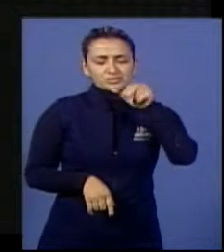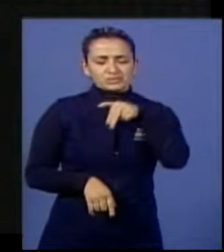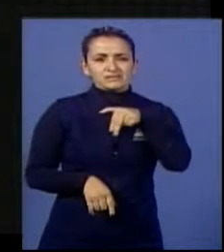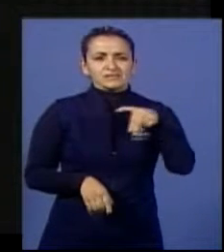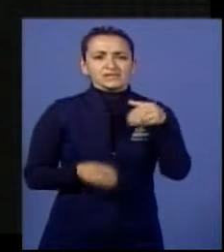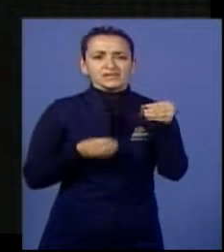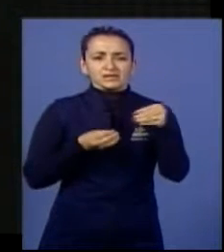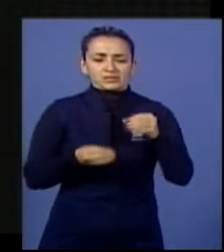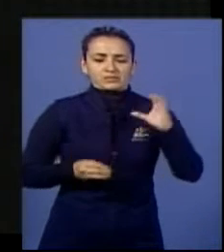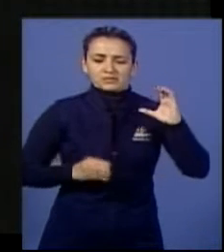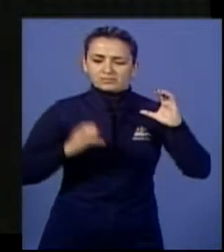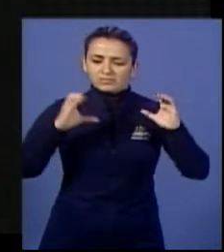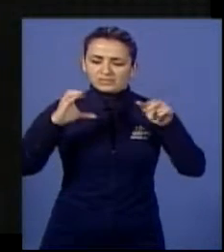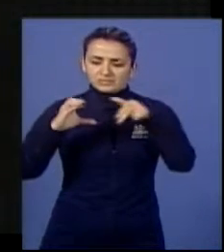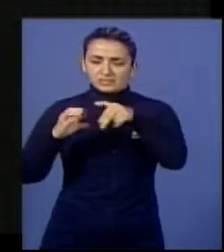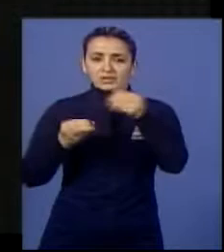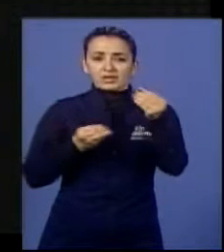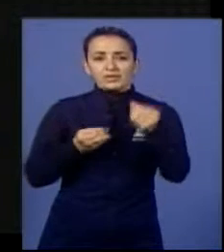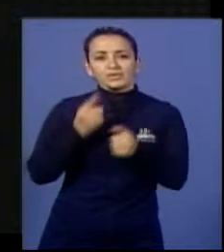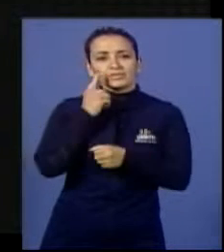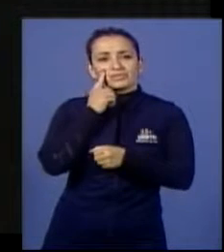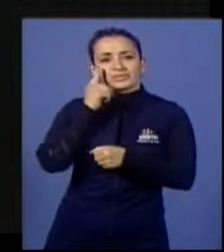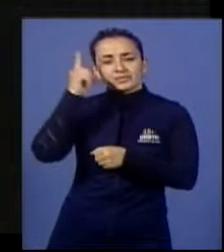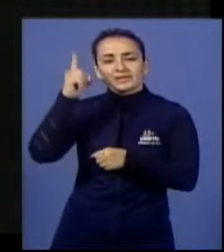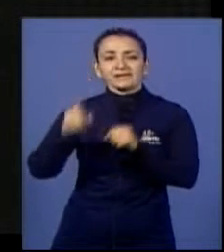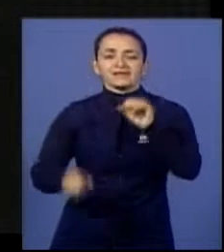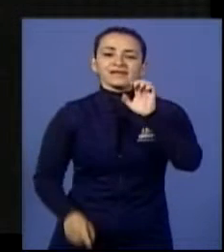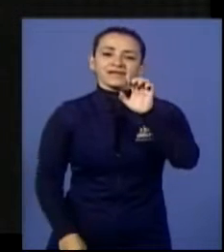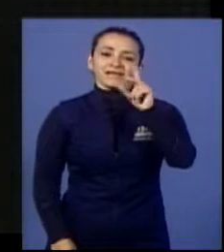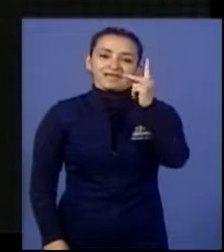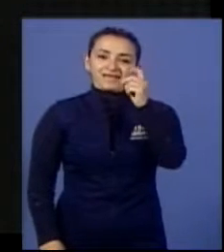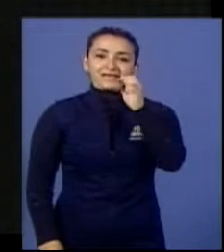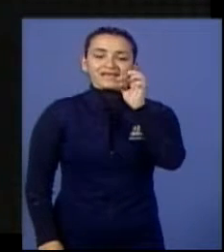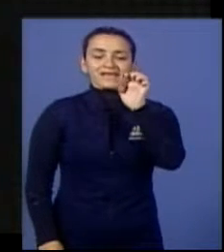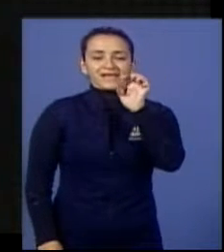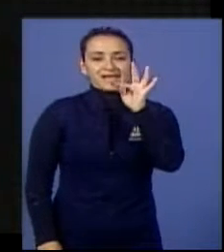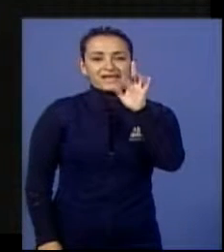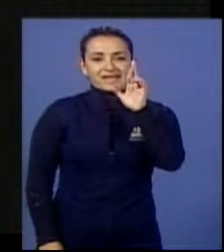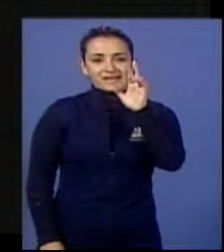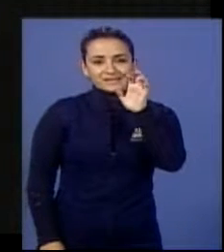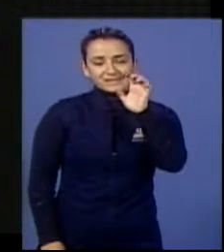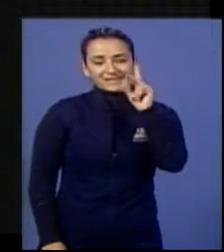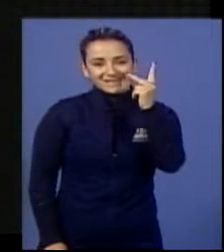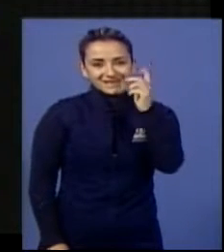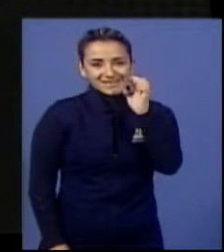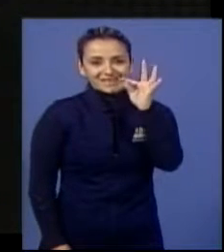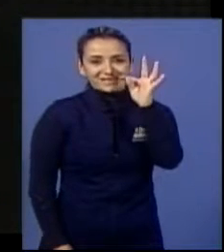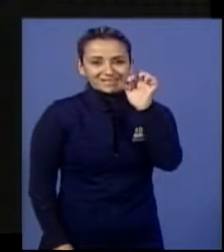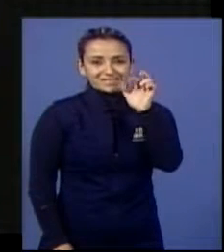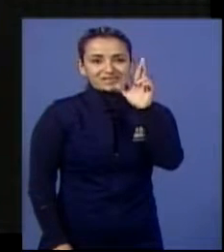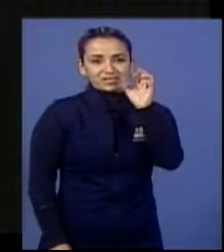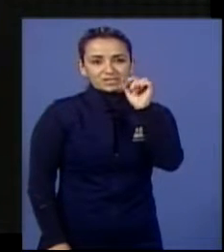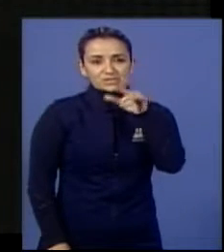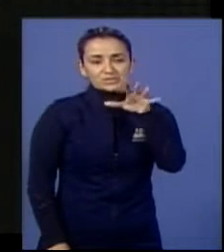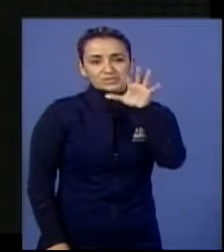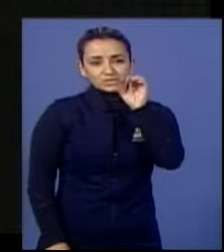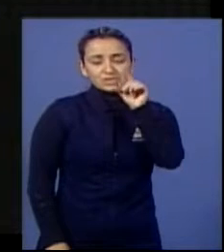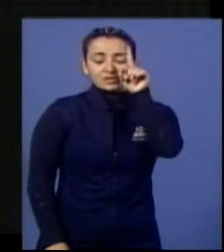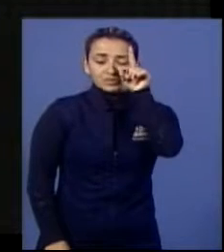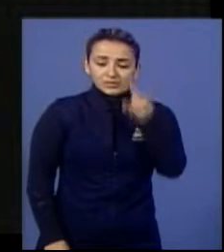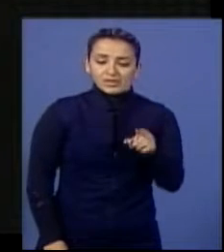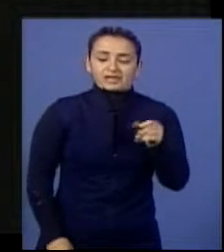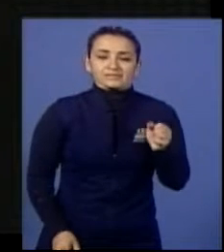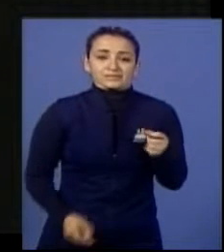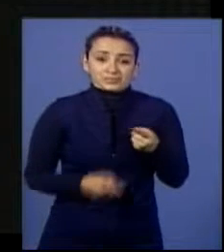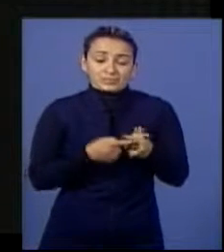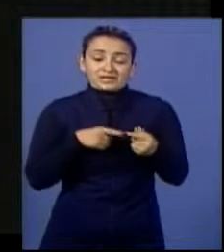entre carbonos? Sim. Tá. Então, a cadeia é heterogênea. Ela é heterogênea porque apareceu o nitrogênio aqui? Sim. Então, ela é heterogênea